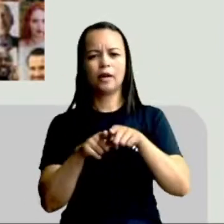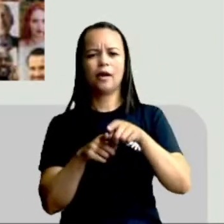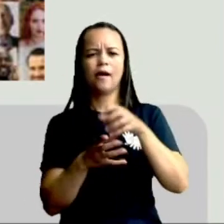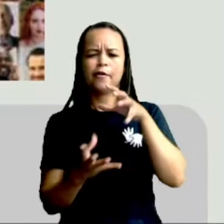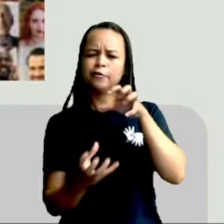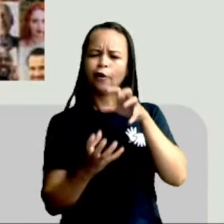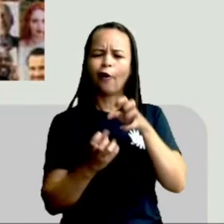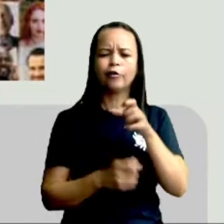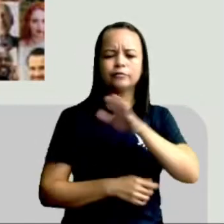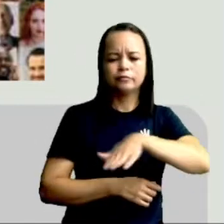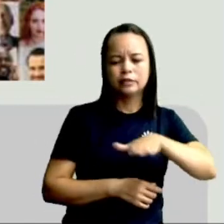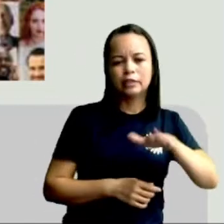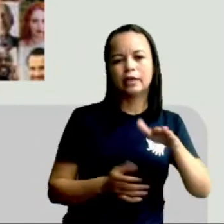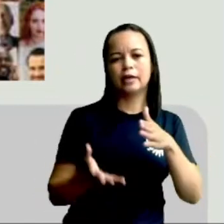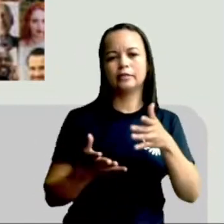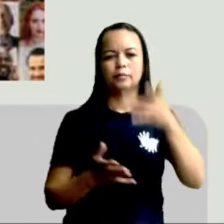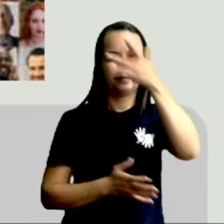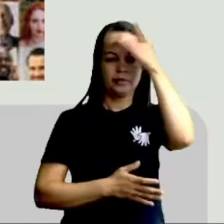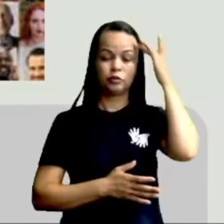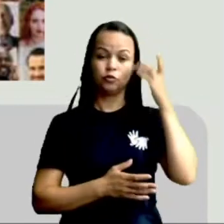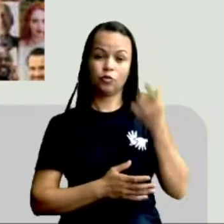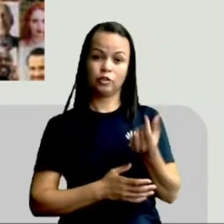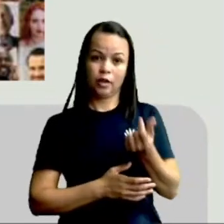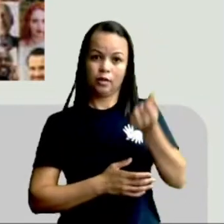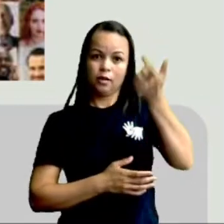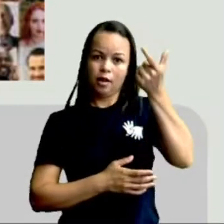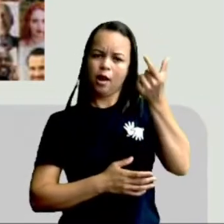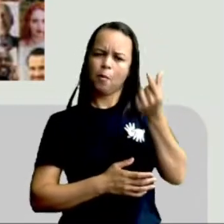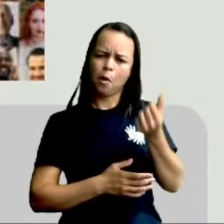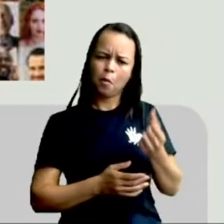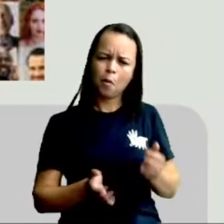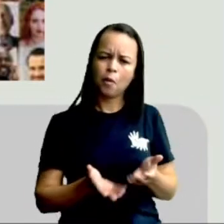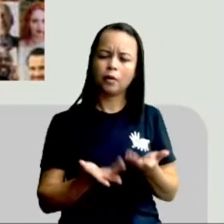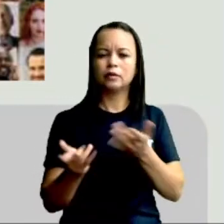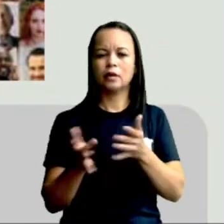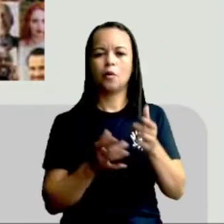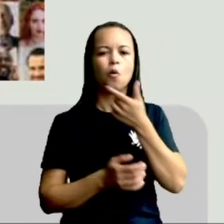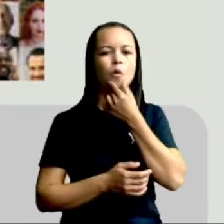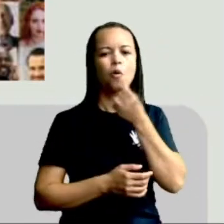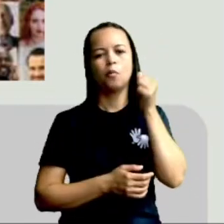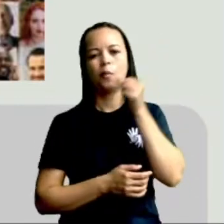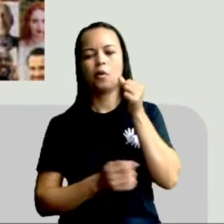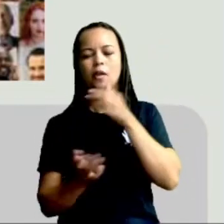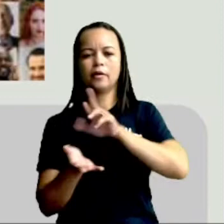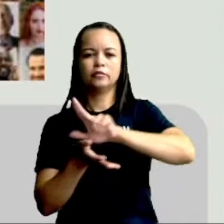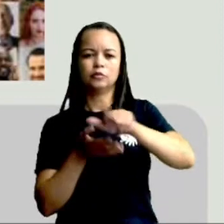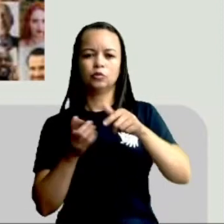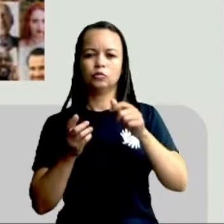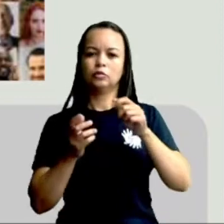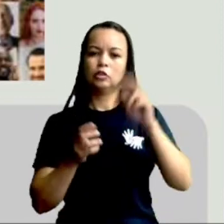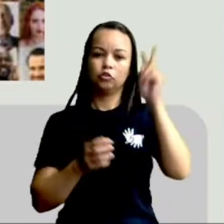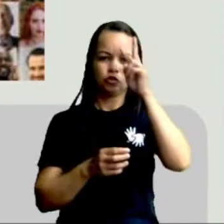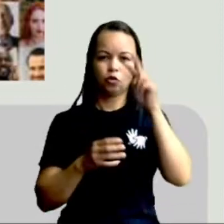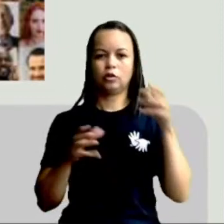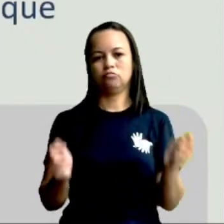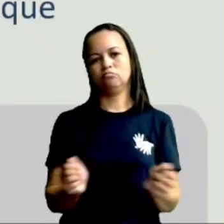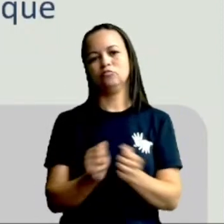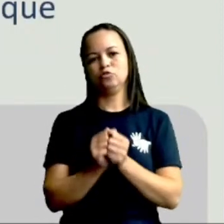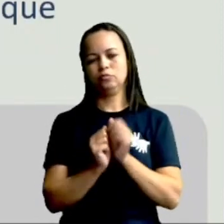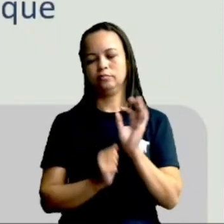artesãos, gente com mais dinheiro, gente com menos dinheiro, mulheres e homens, todo mundo faz história junto,